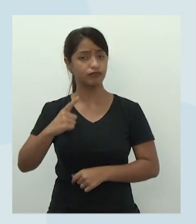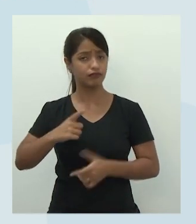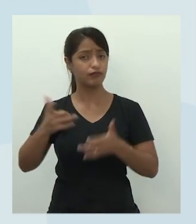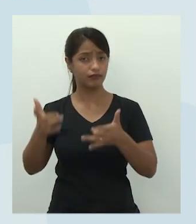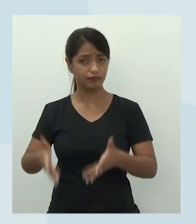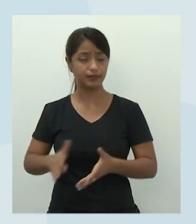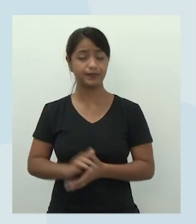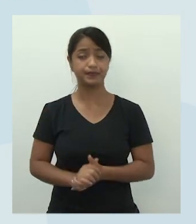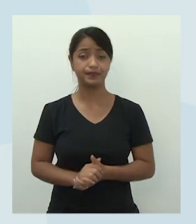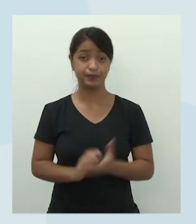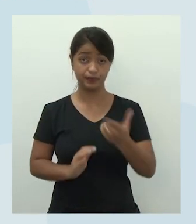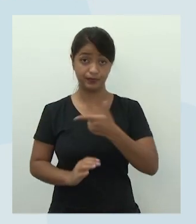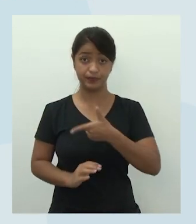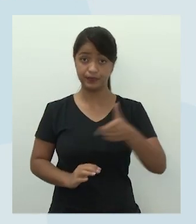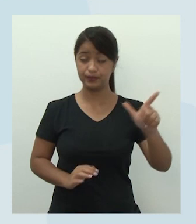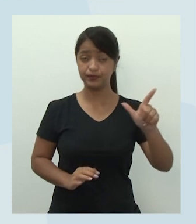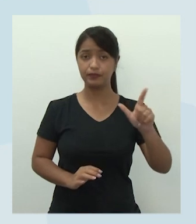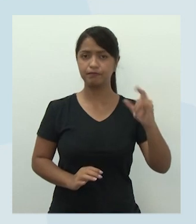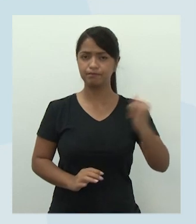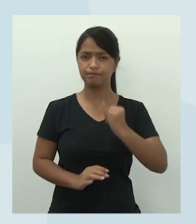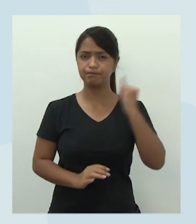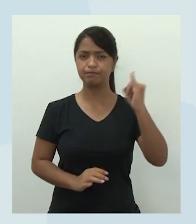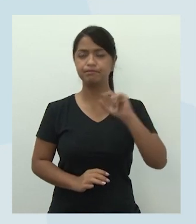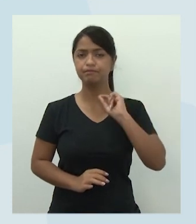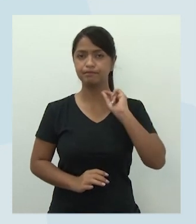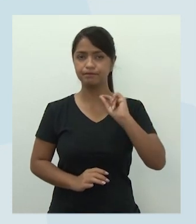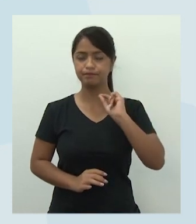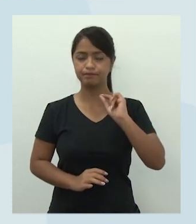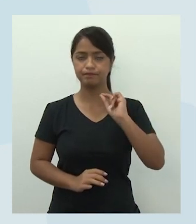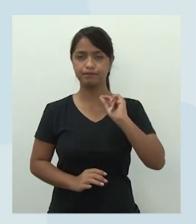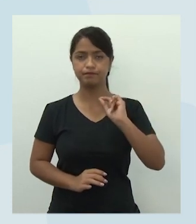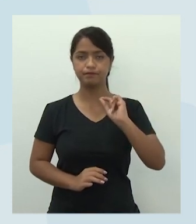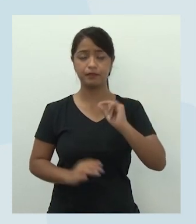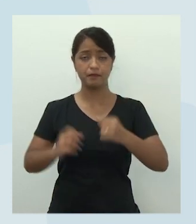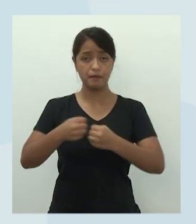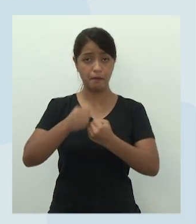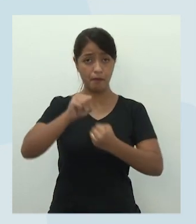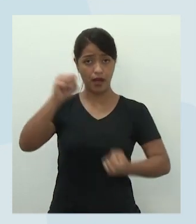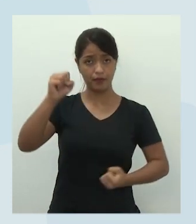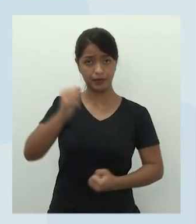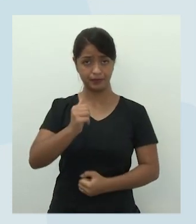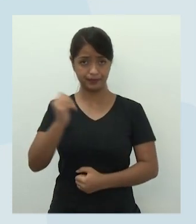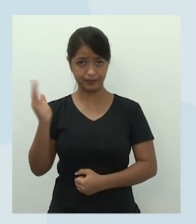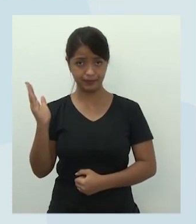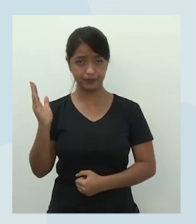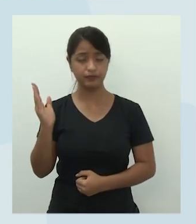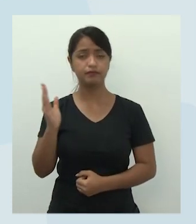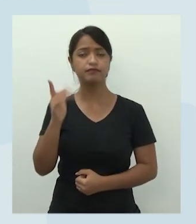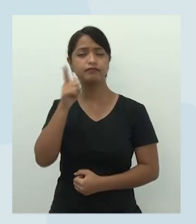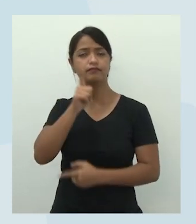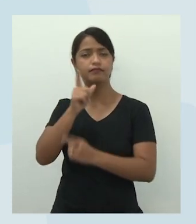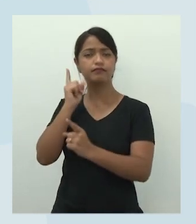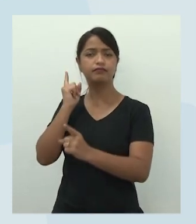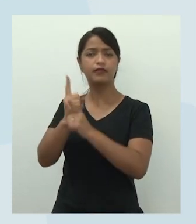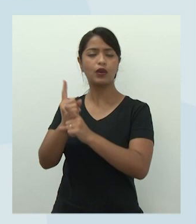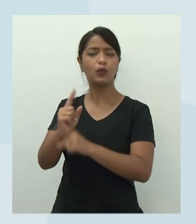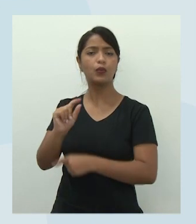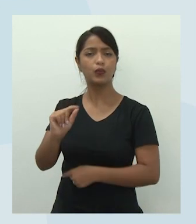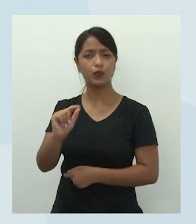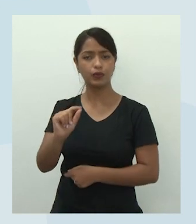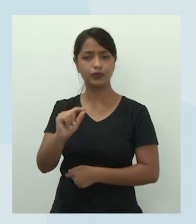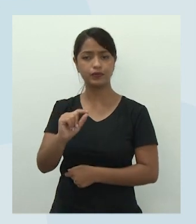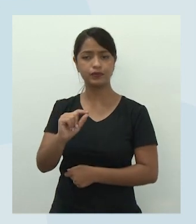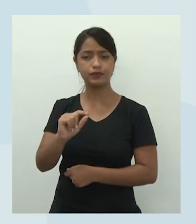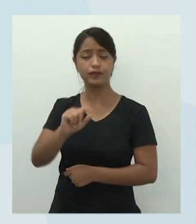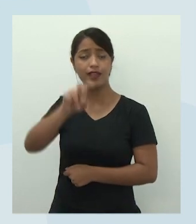é que completa esse crescente fértil, aí mais no canto esquerdo do mapa de vocês, vocês vão conseguir localizar ali o